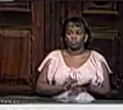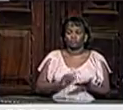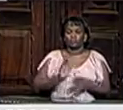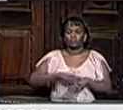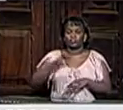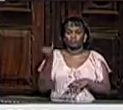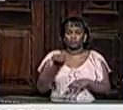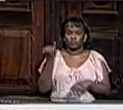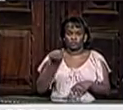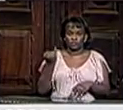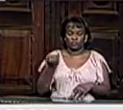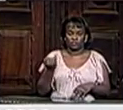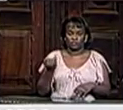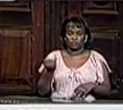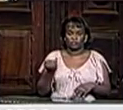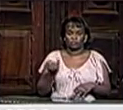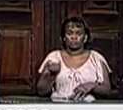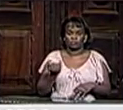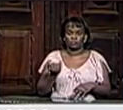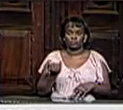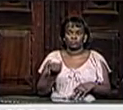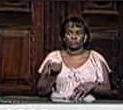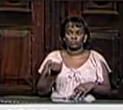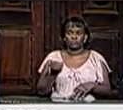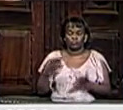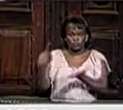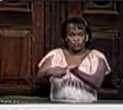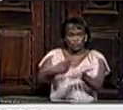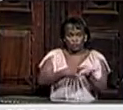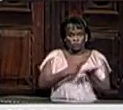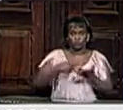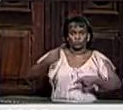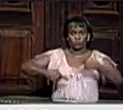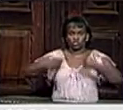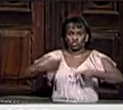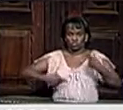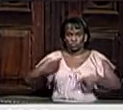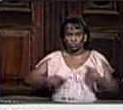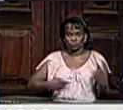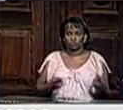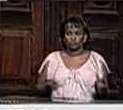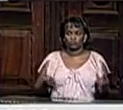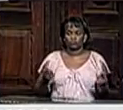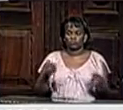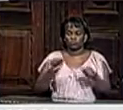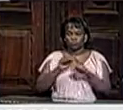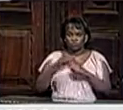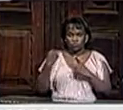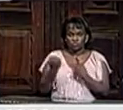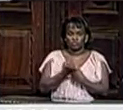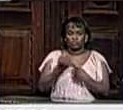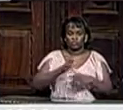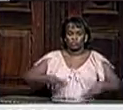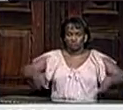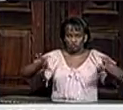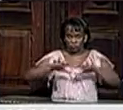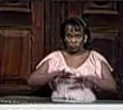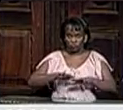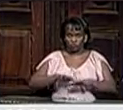mais importante, de acordos políticos com a sociedade como um